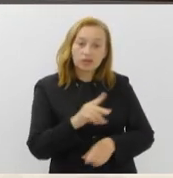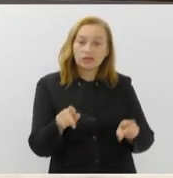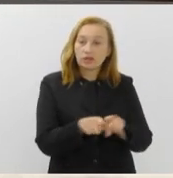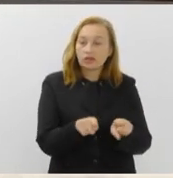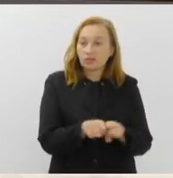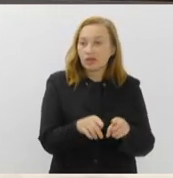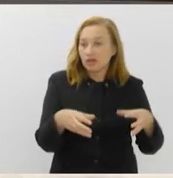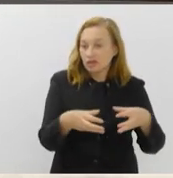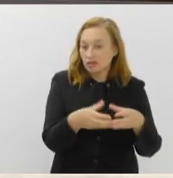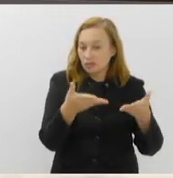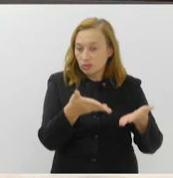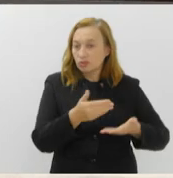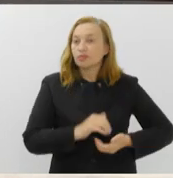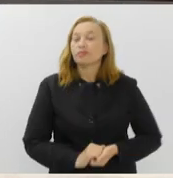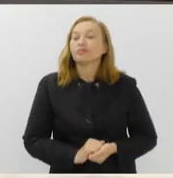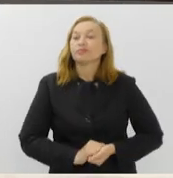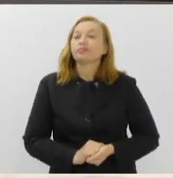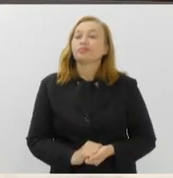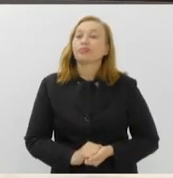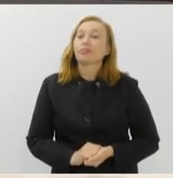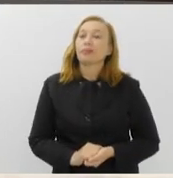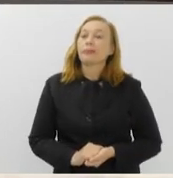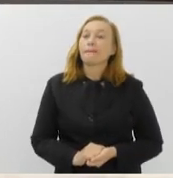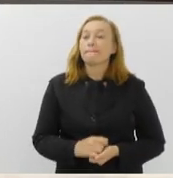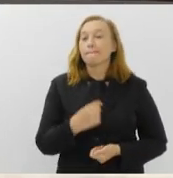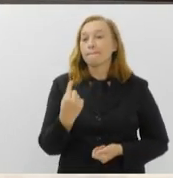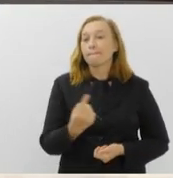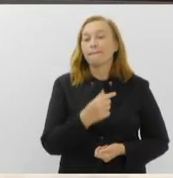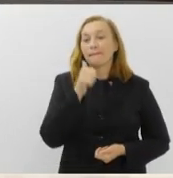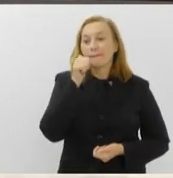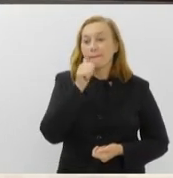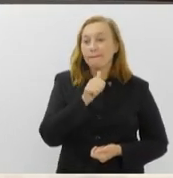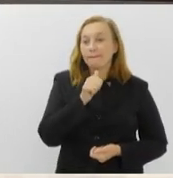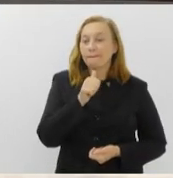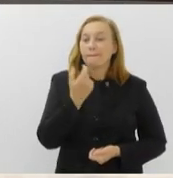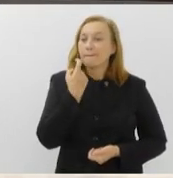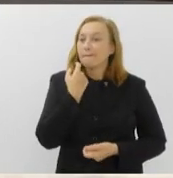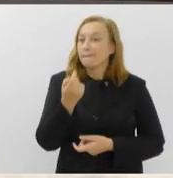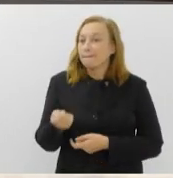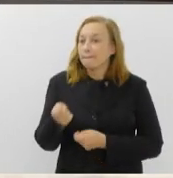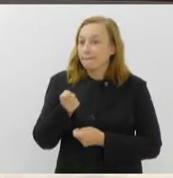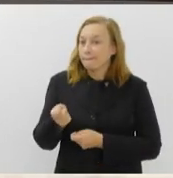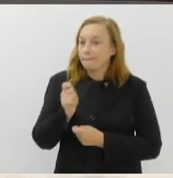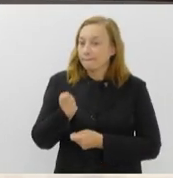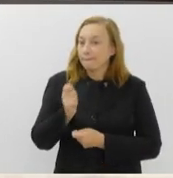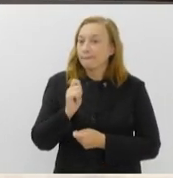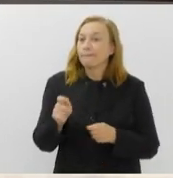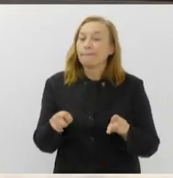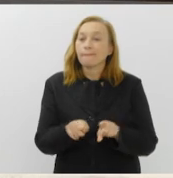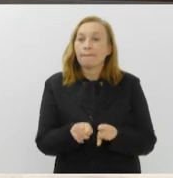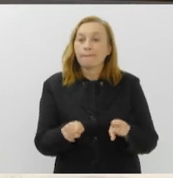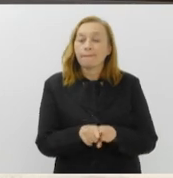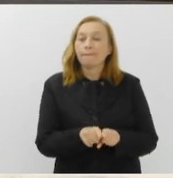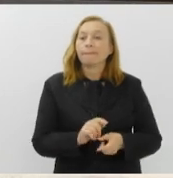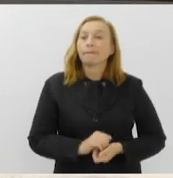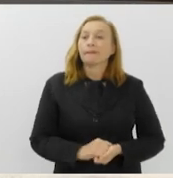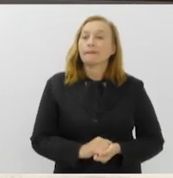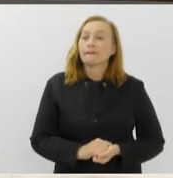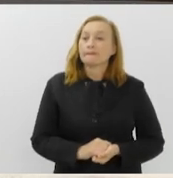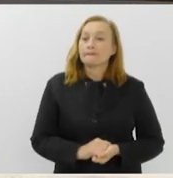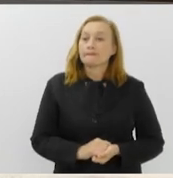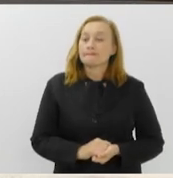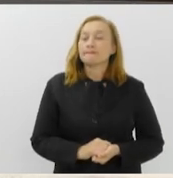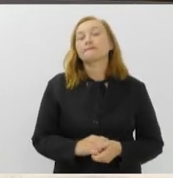categoria, não é? E as nossas mulheres pescadoras, que também tem